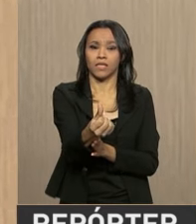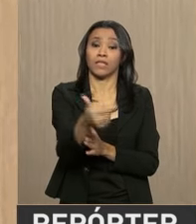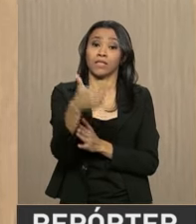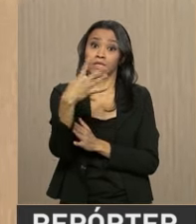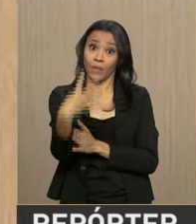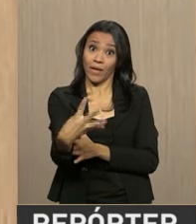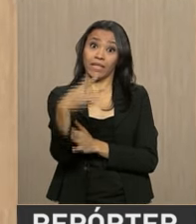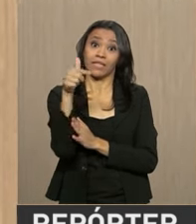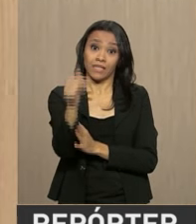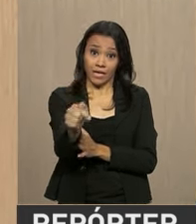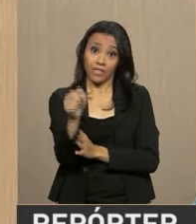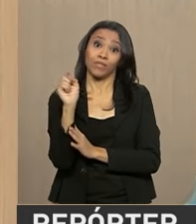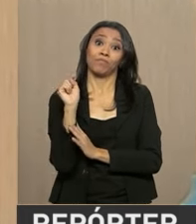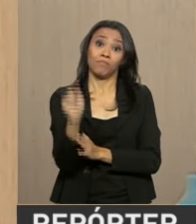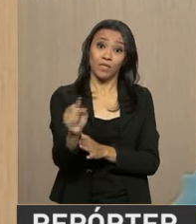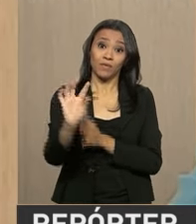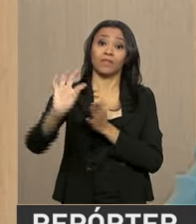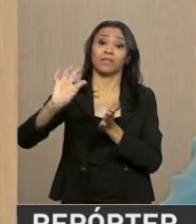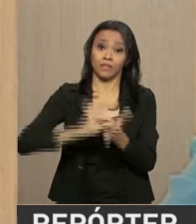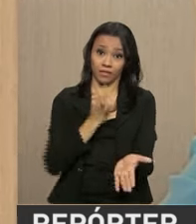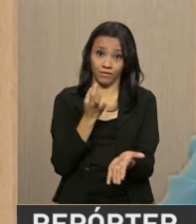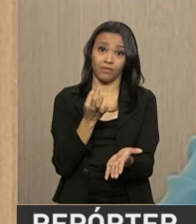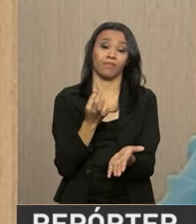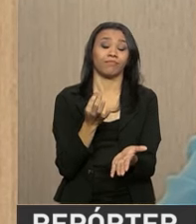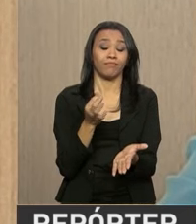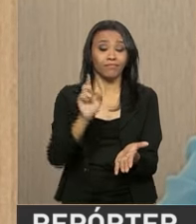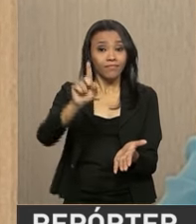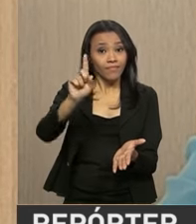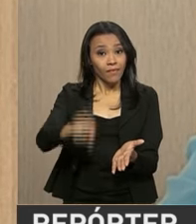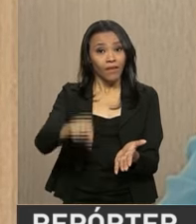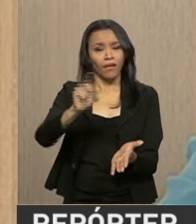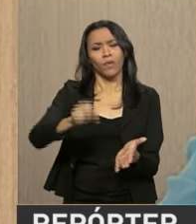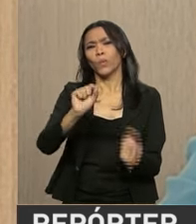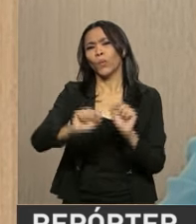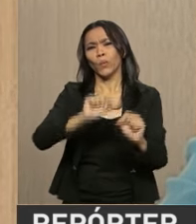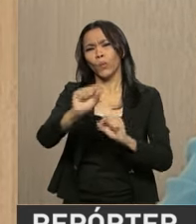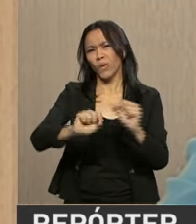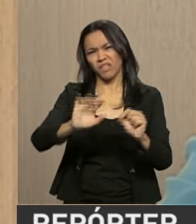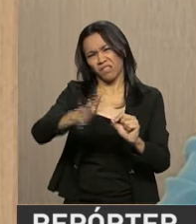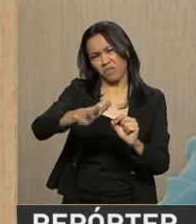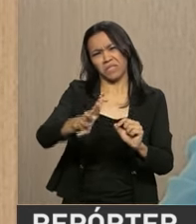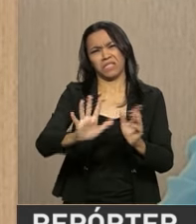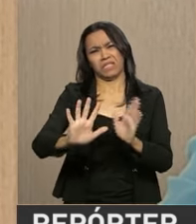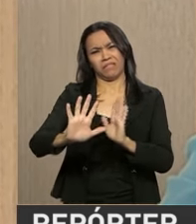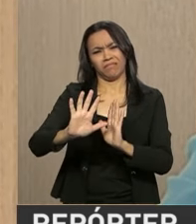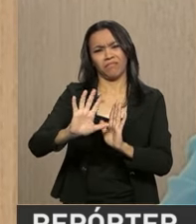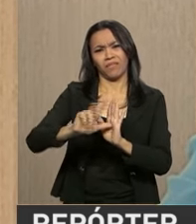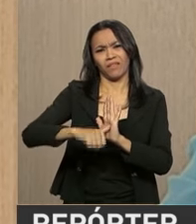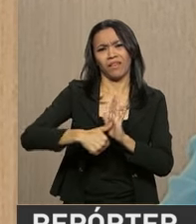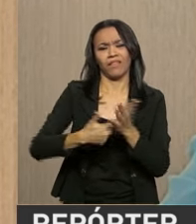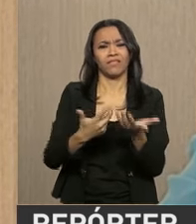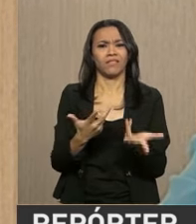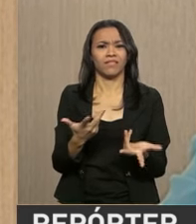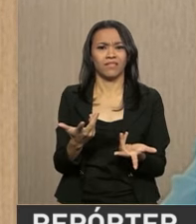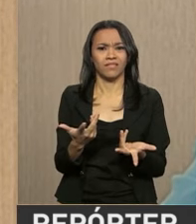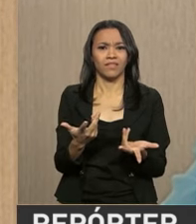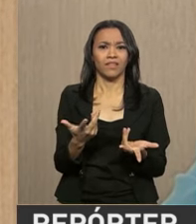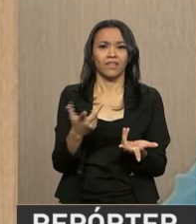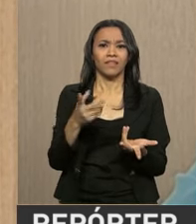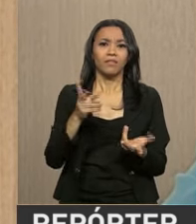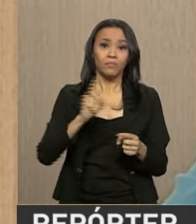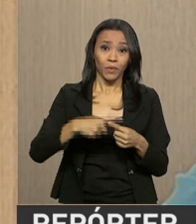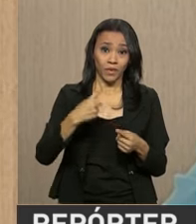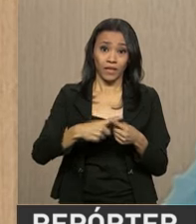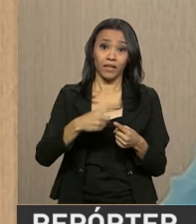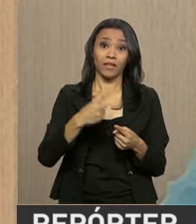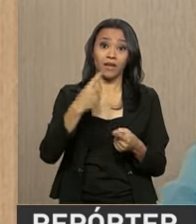8.647.000 inscrições. E muito provavelmente, com o atraso um pouquinho significativo do repasse do Banco